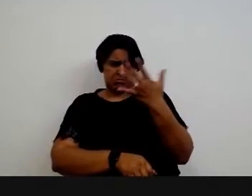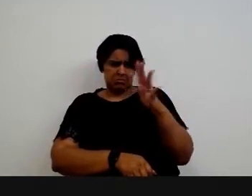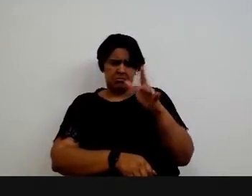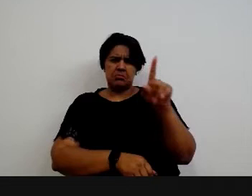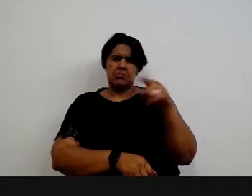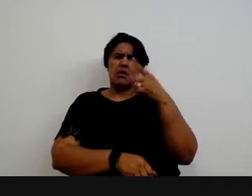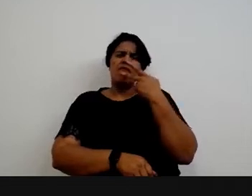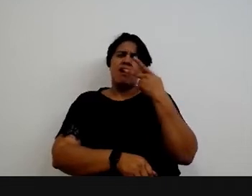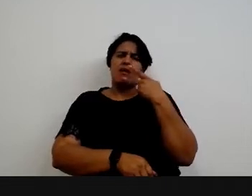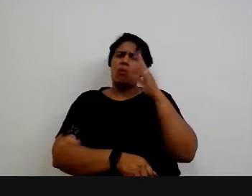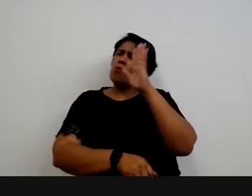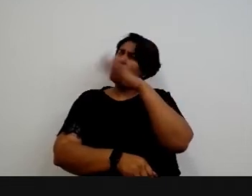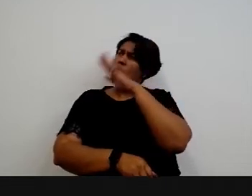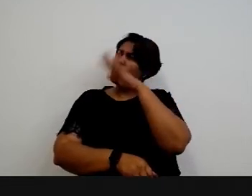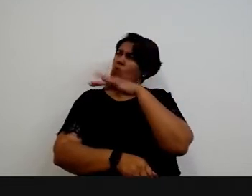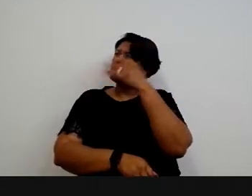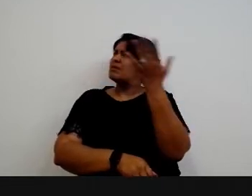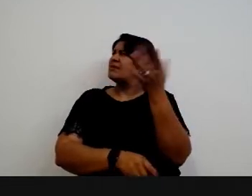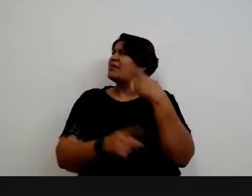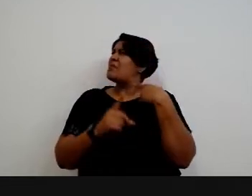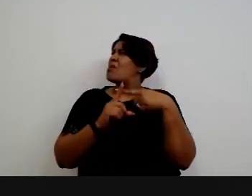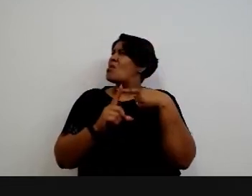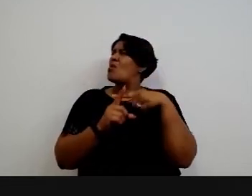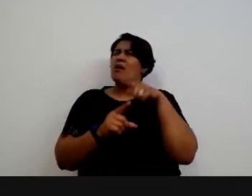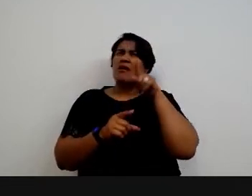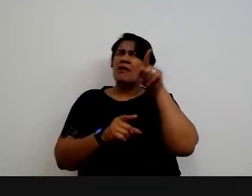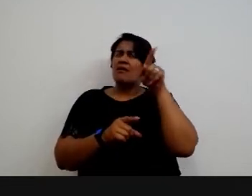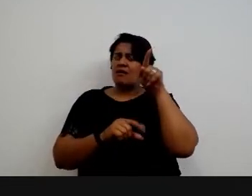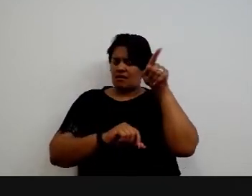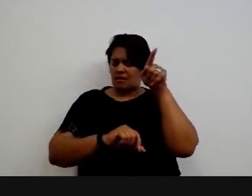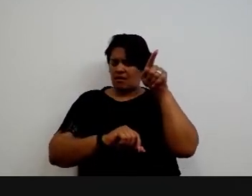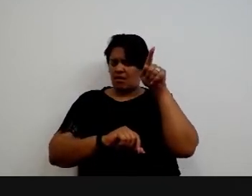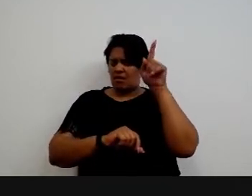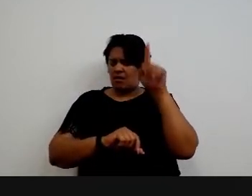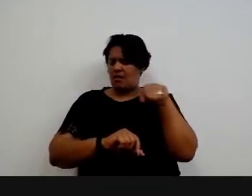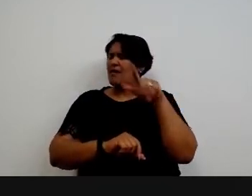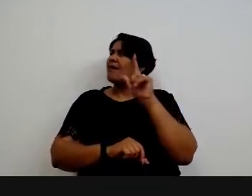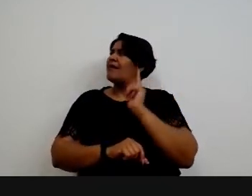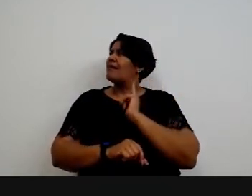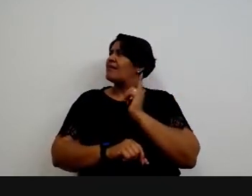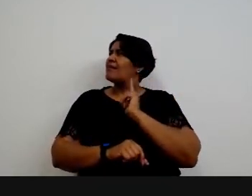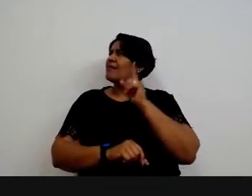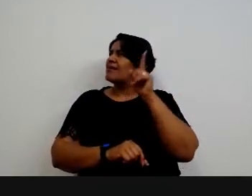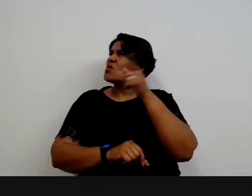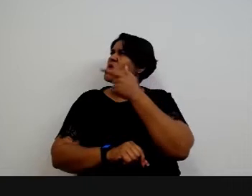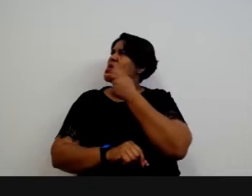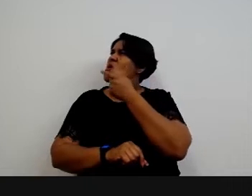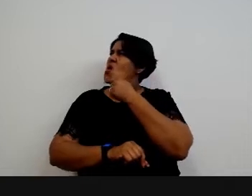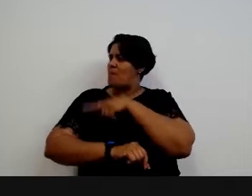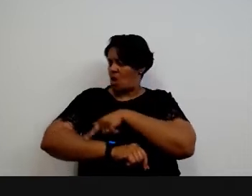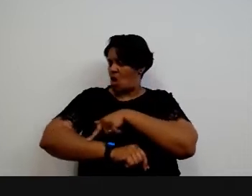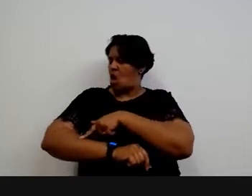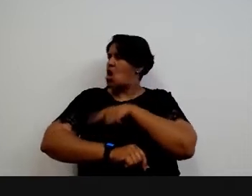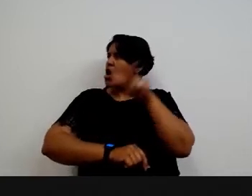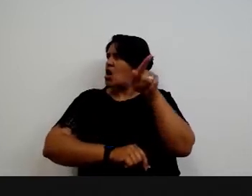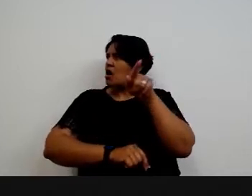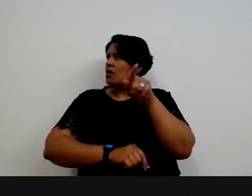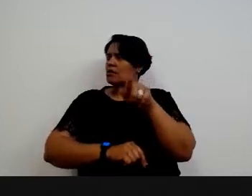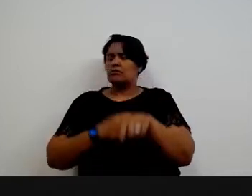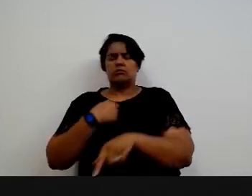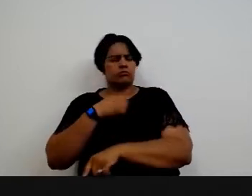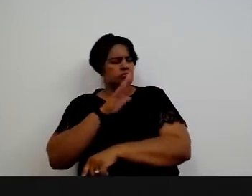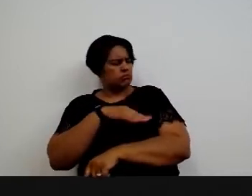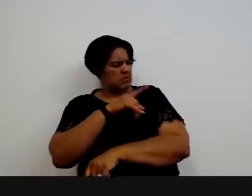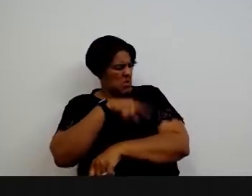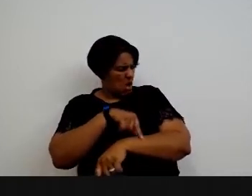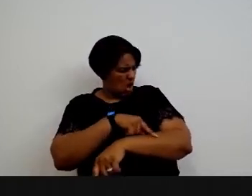não, porque o moço, o personagem tal, de tal texto, é um moço de cor. Aí eu falei,